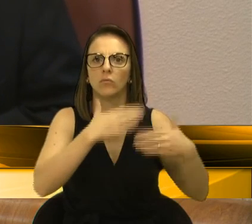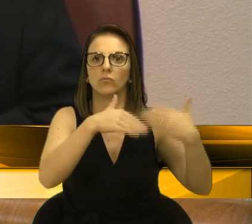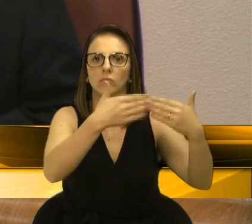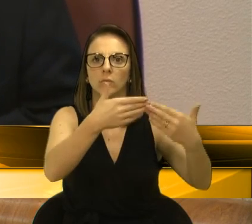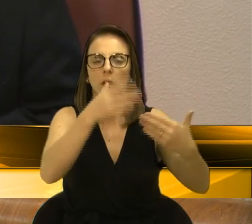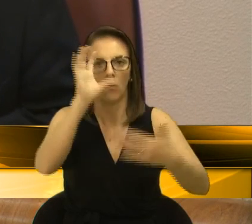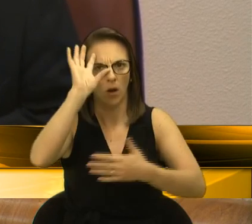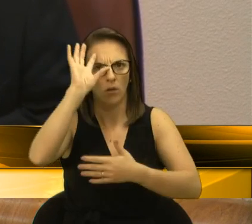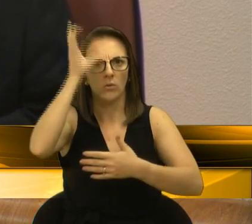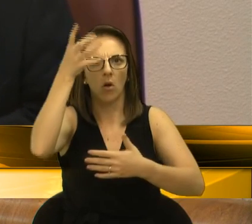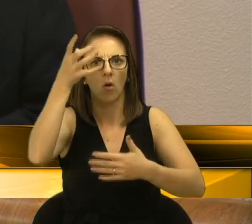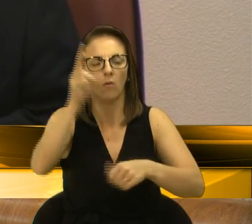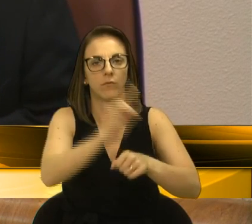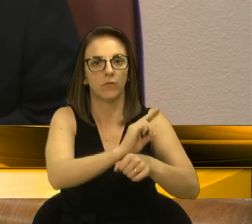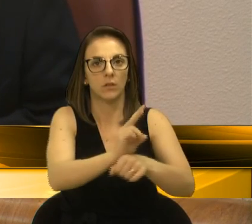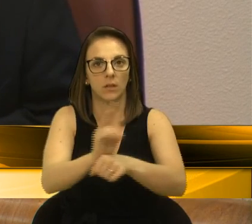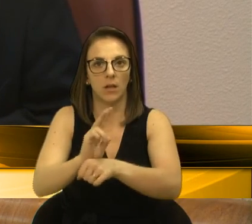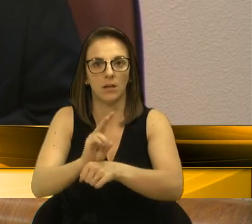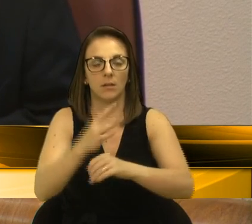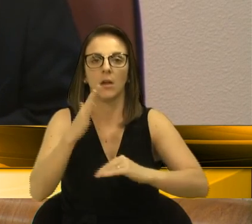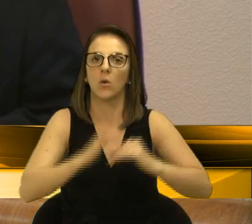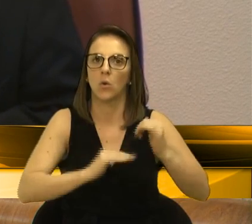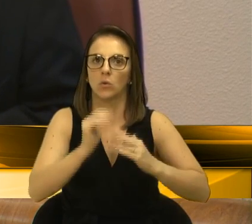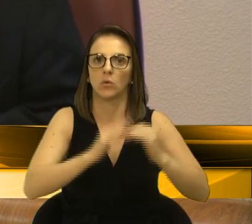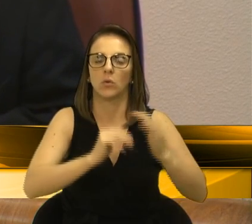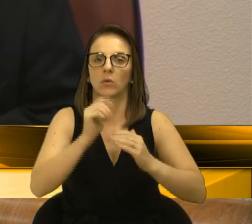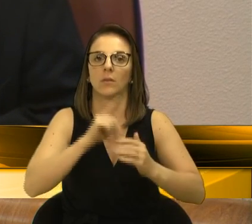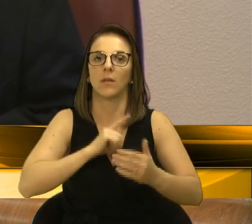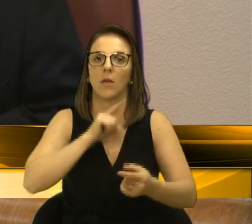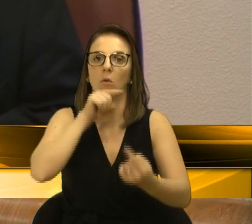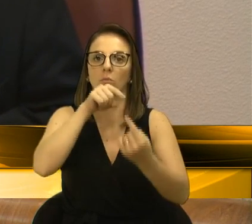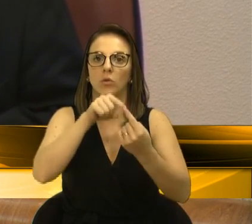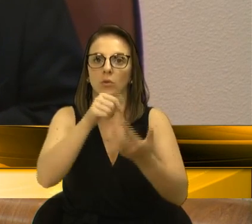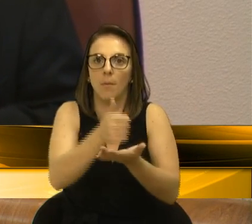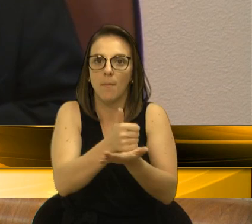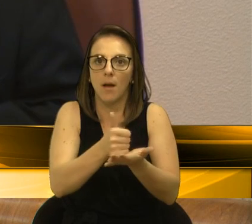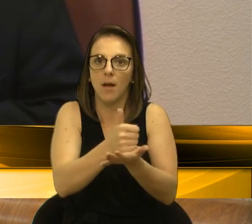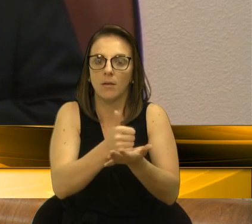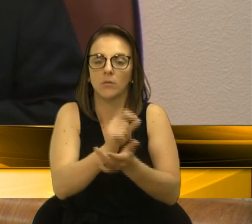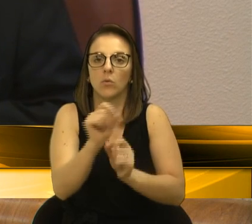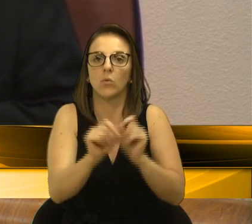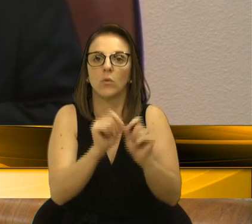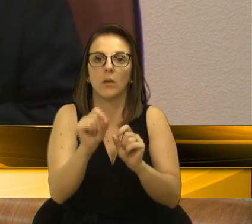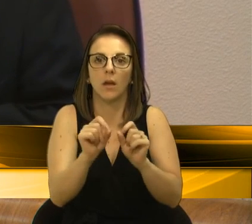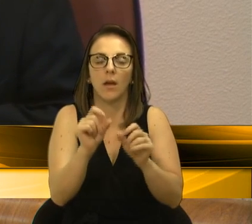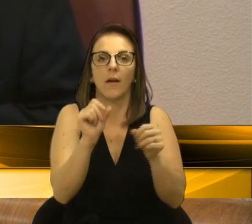e consultivas, tendo como objetivo básico a formulação e